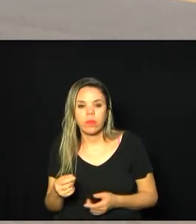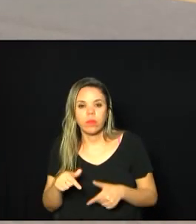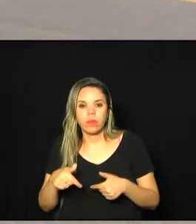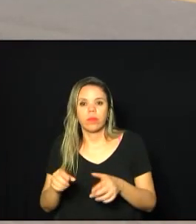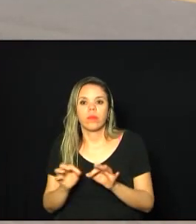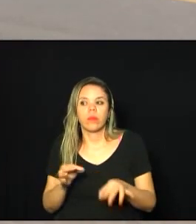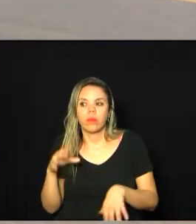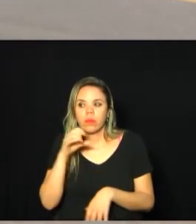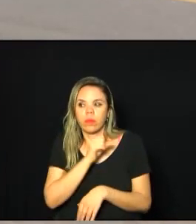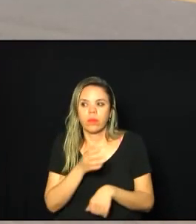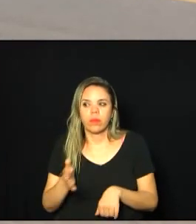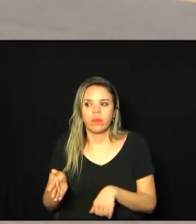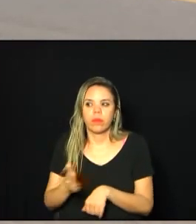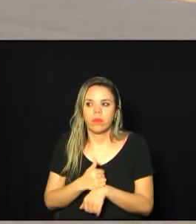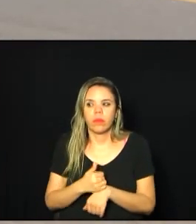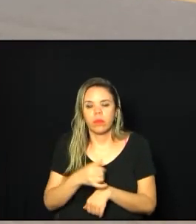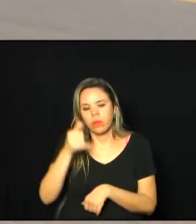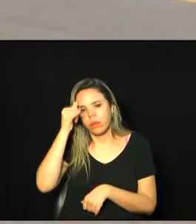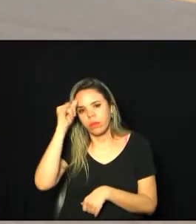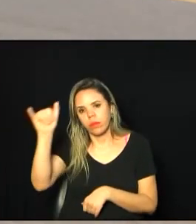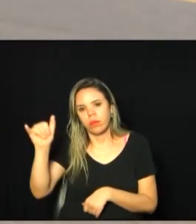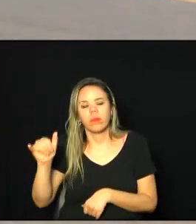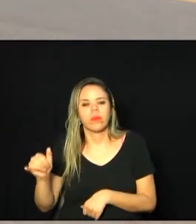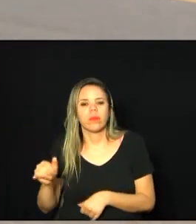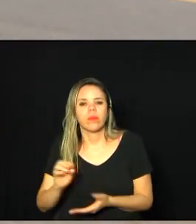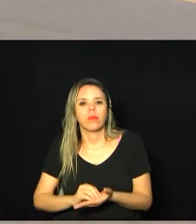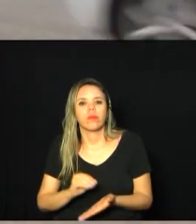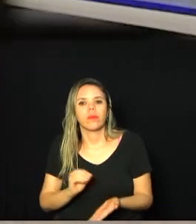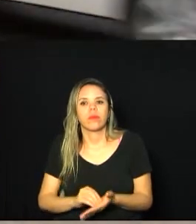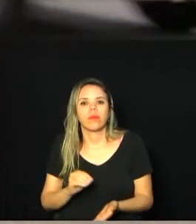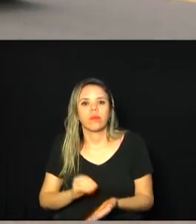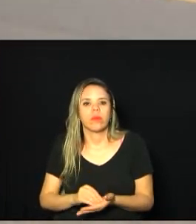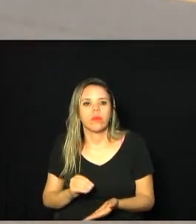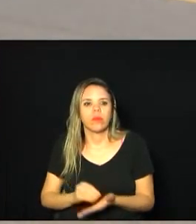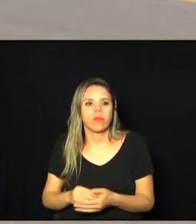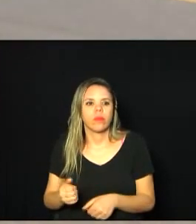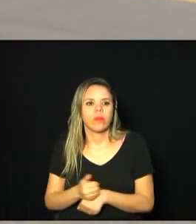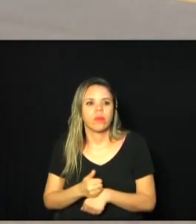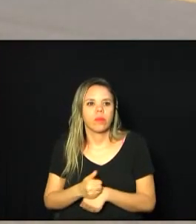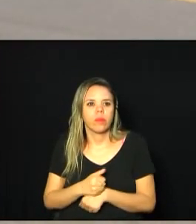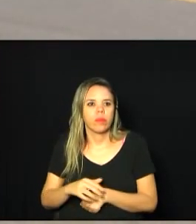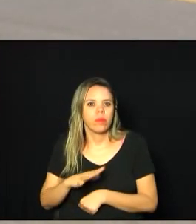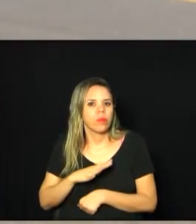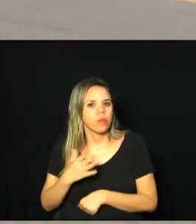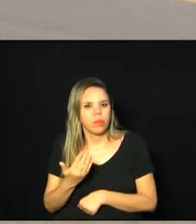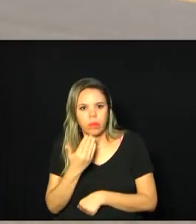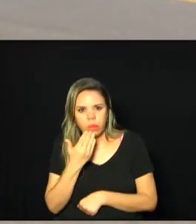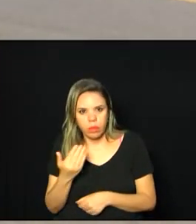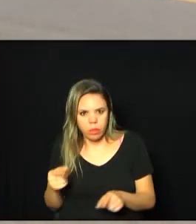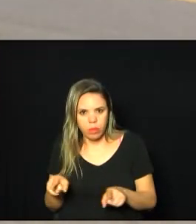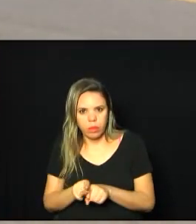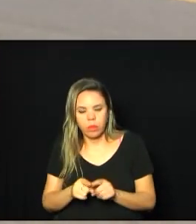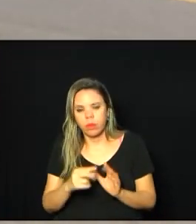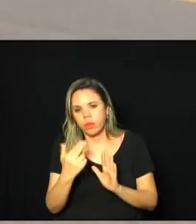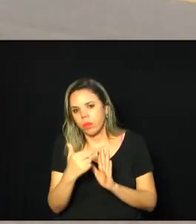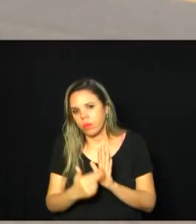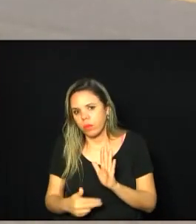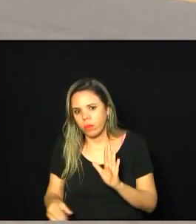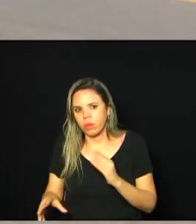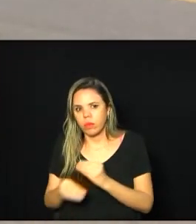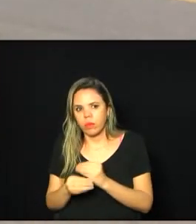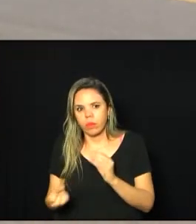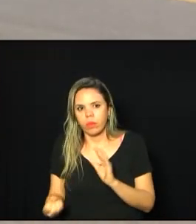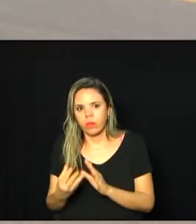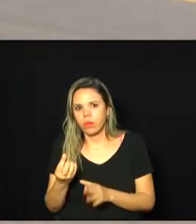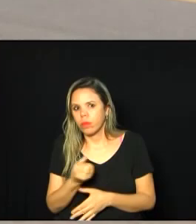o quanto antes para evitar o desabastecimento nas farmácias do município e pede também uma lista atualizada com